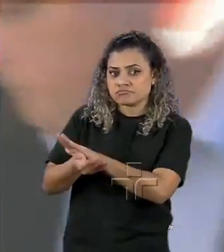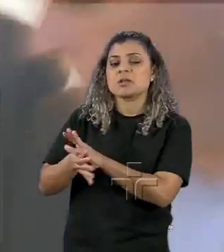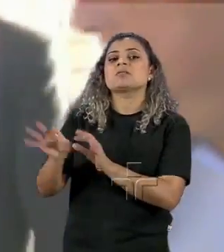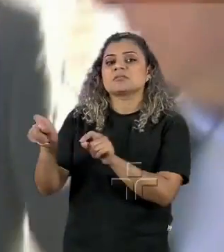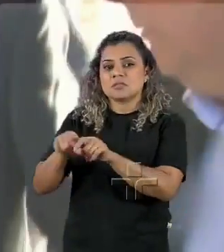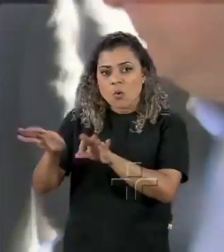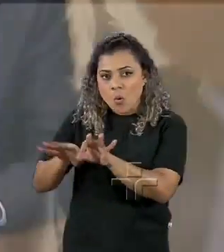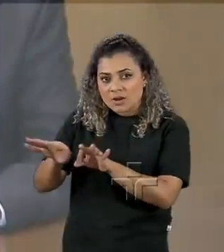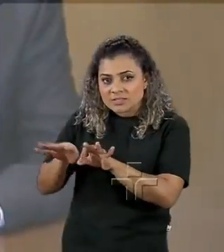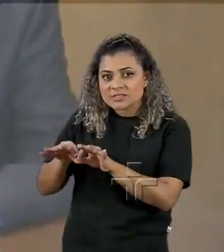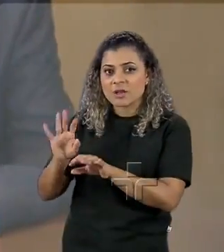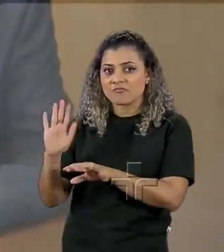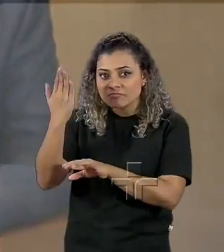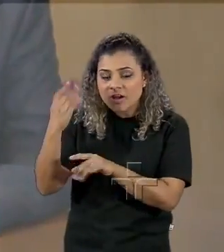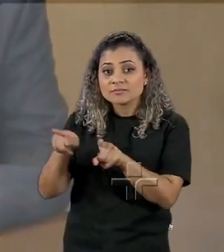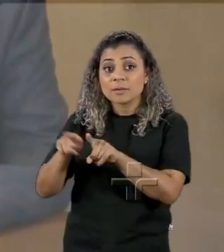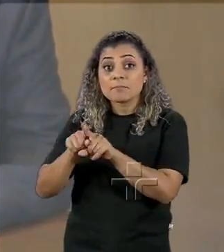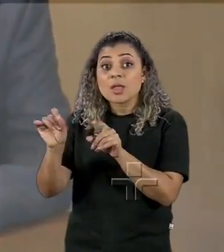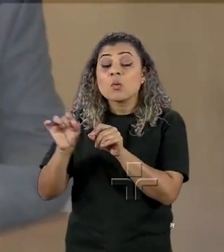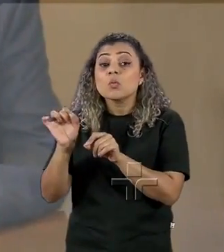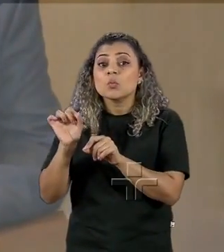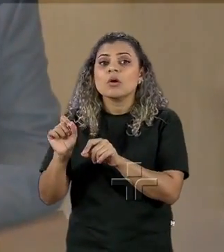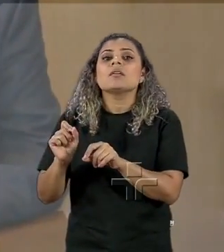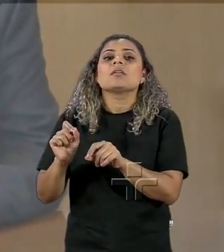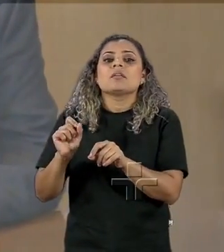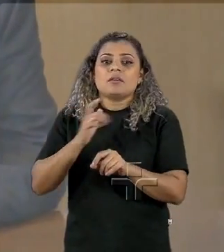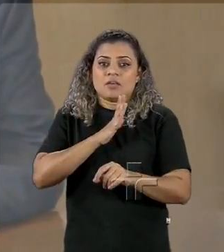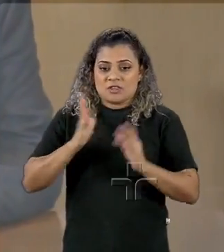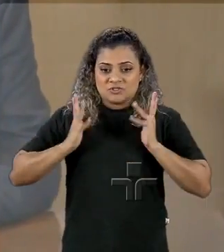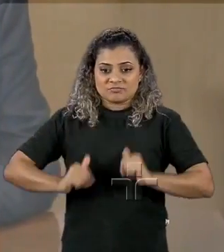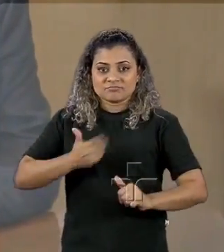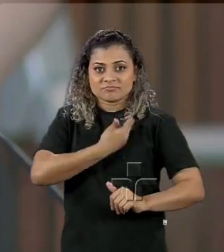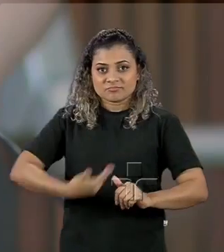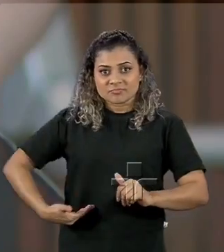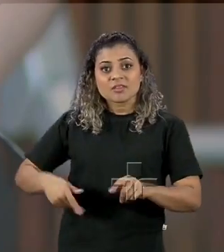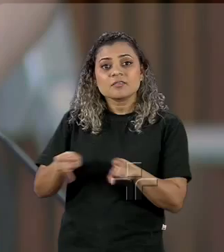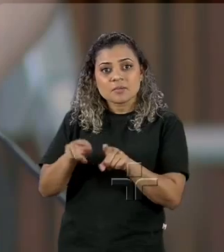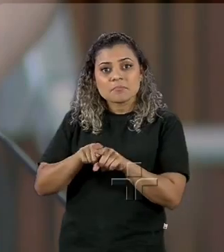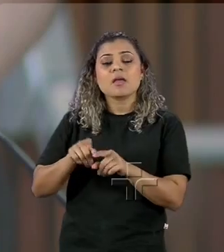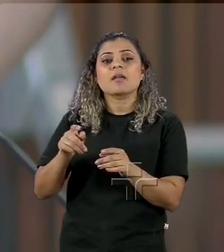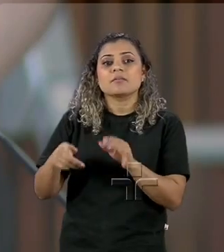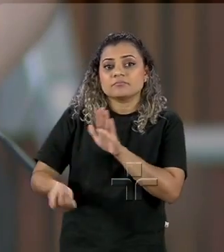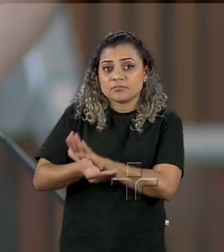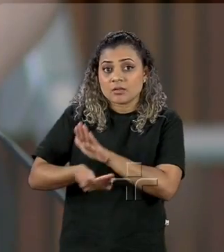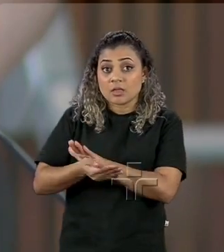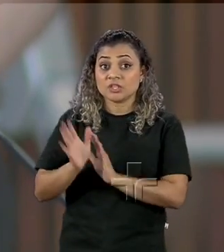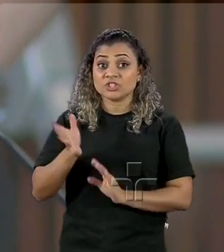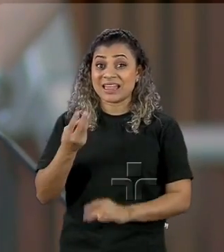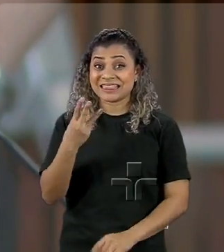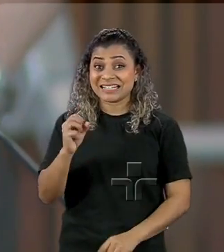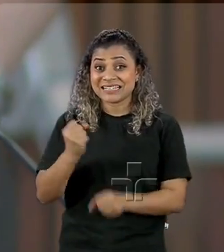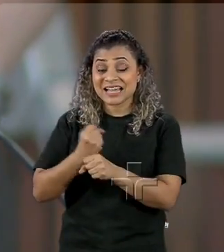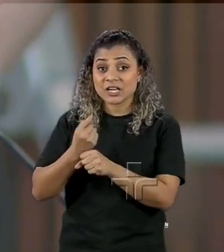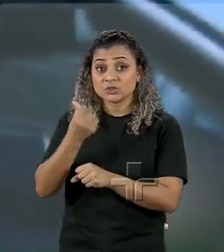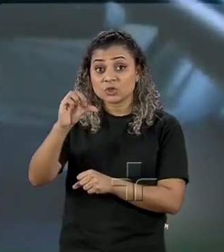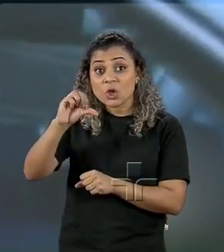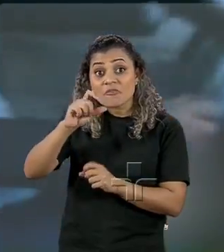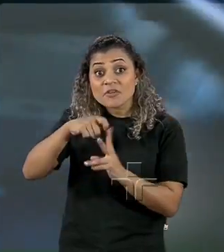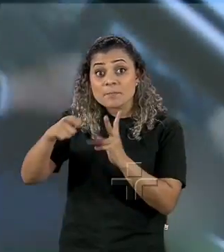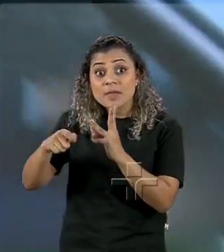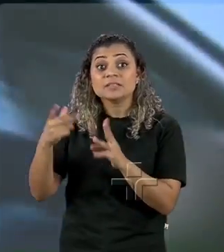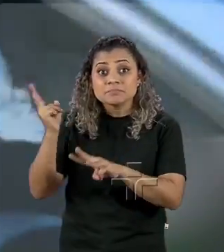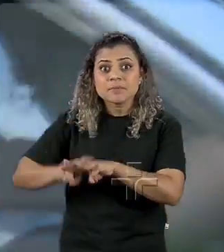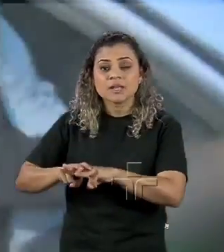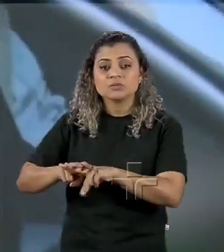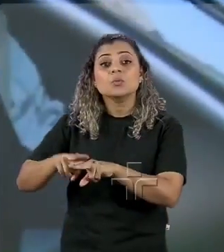criminosa e lavagem de dinheiro, José Dirceu foi condenado a 30 anos e 9 meses de prisão em segunda instância